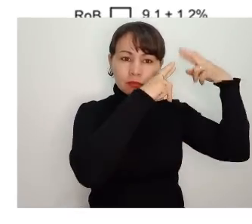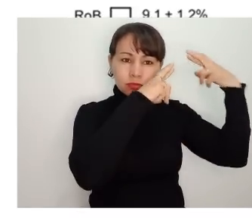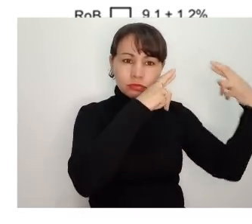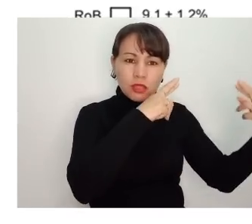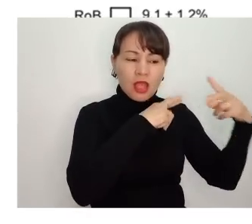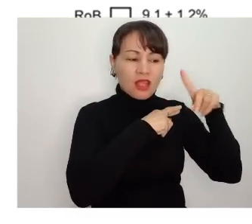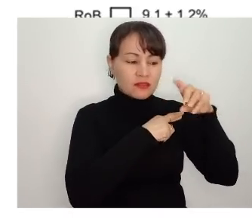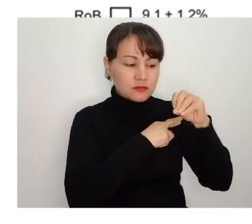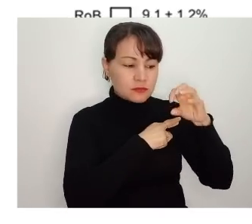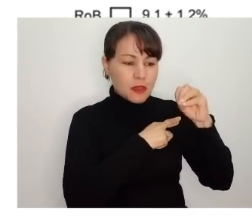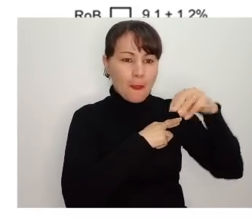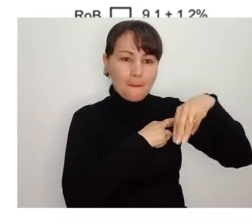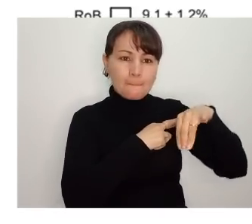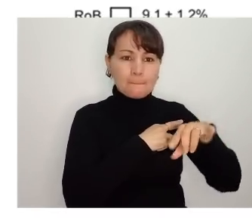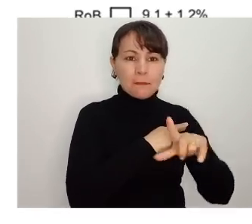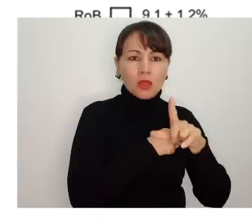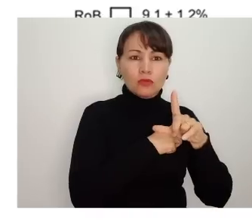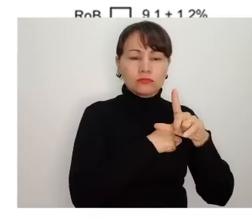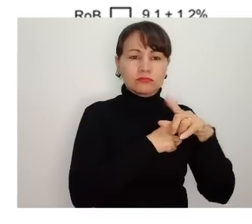mil.